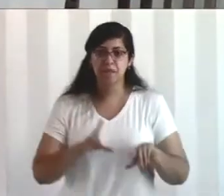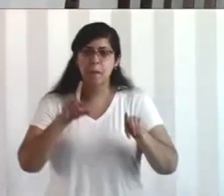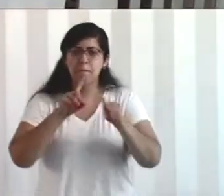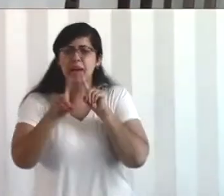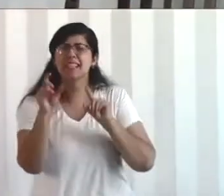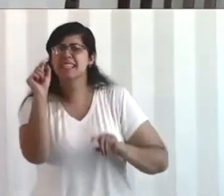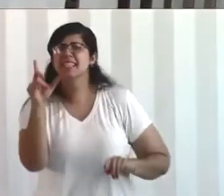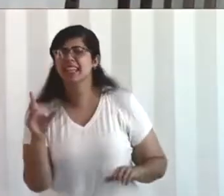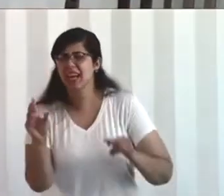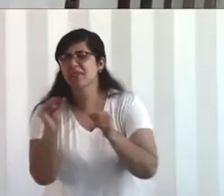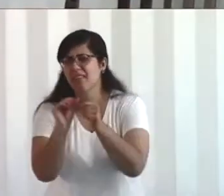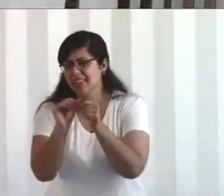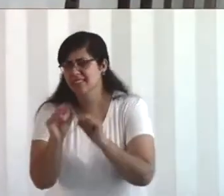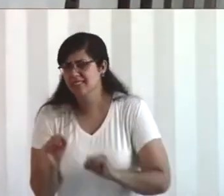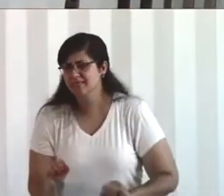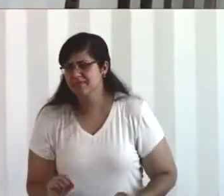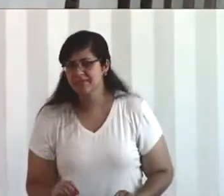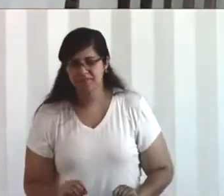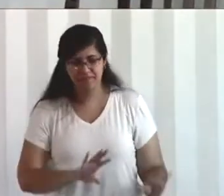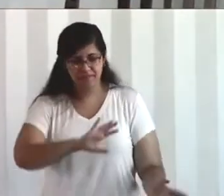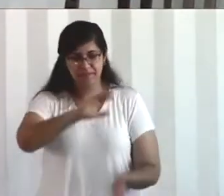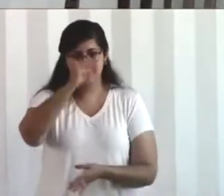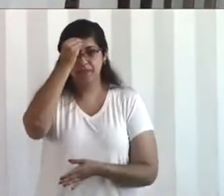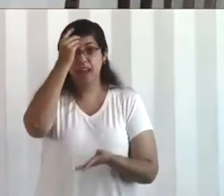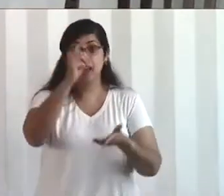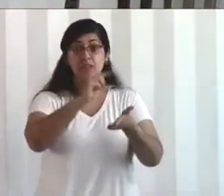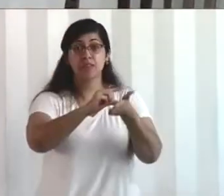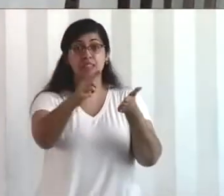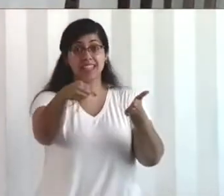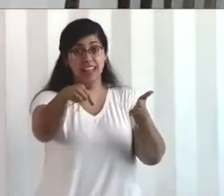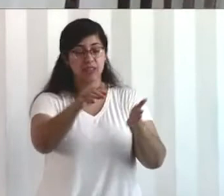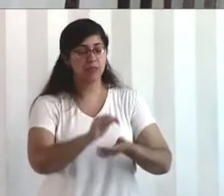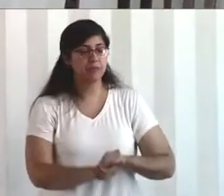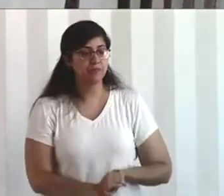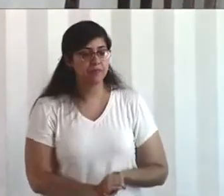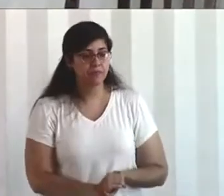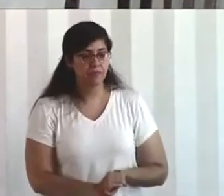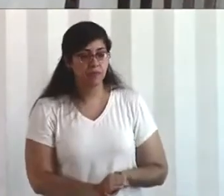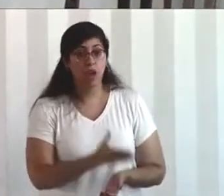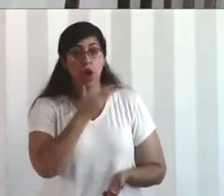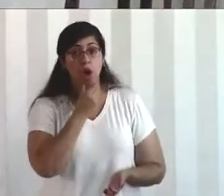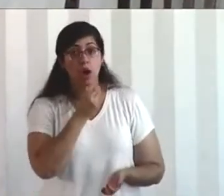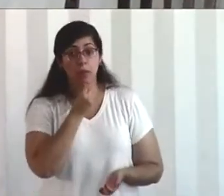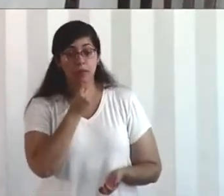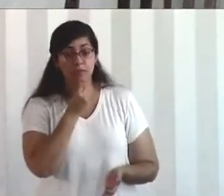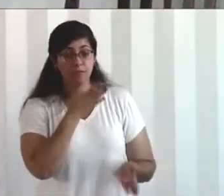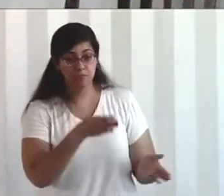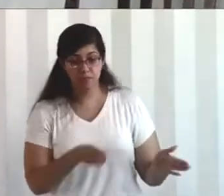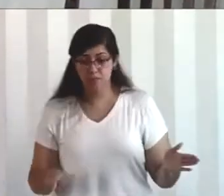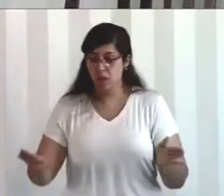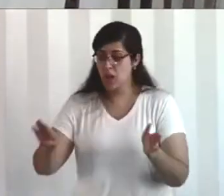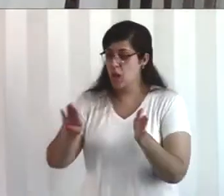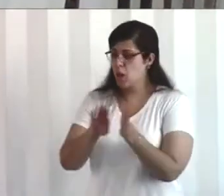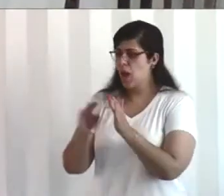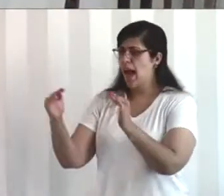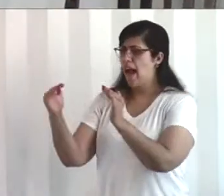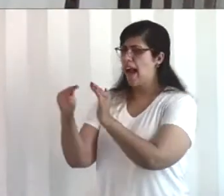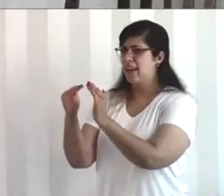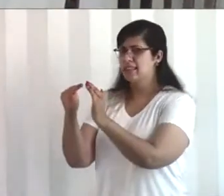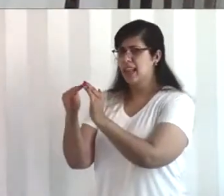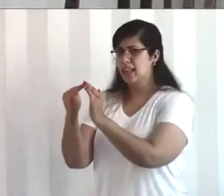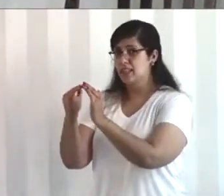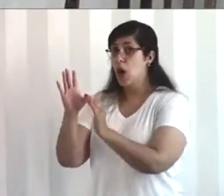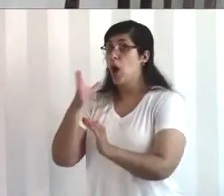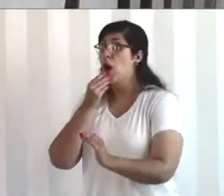palavra, versículo 7. Saindo dali, entrou na casa de um homem chamado Tício Justo, que era temente a Deus. A casa